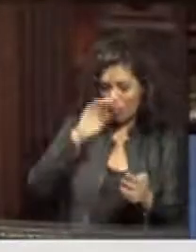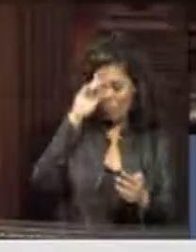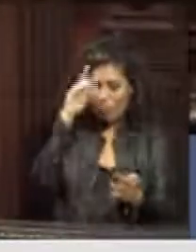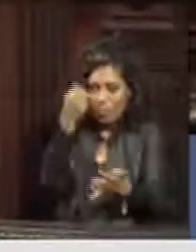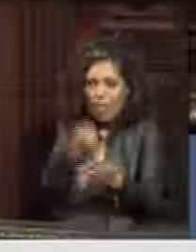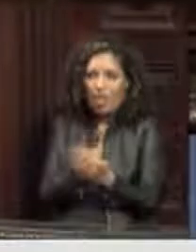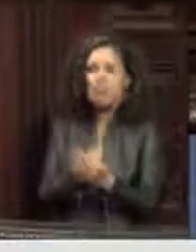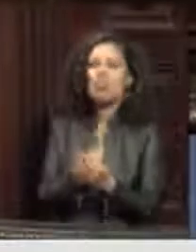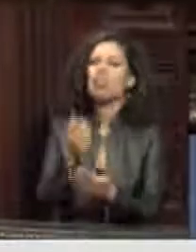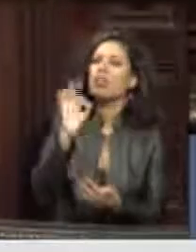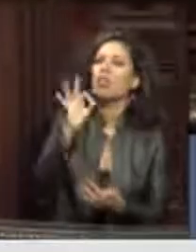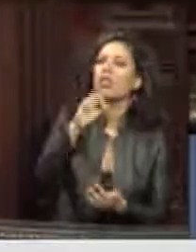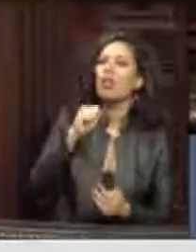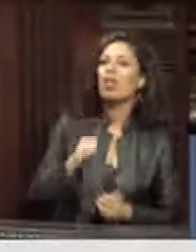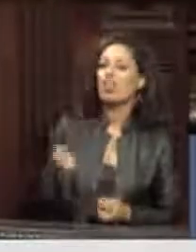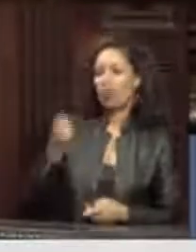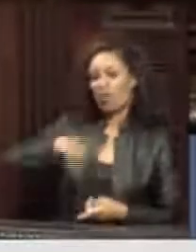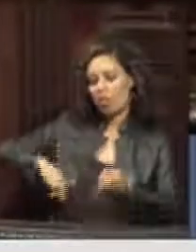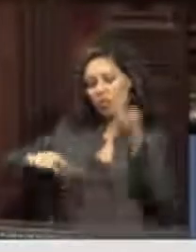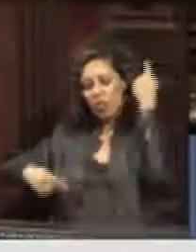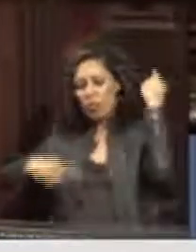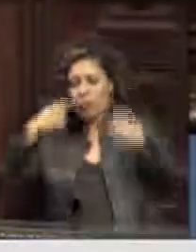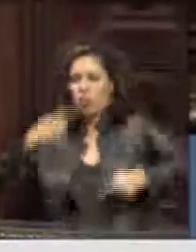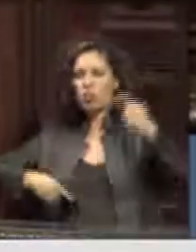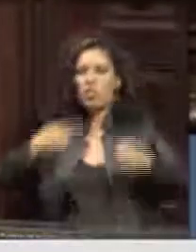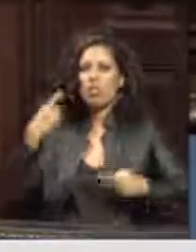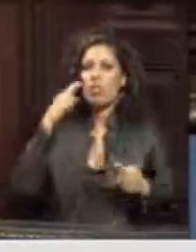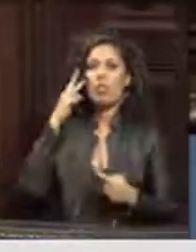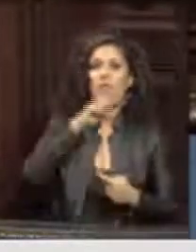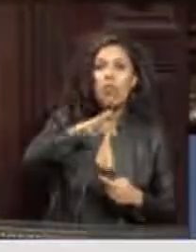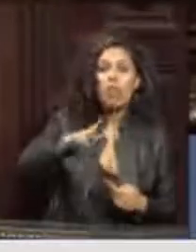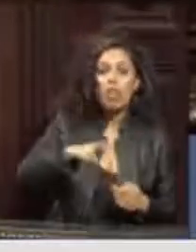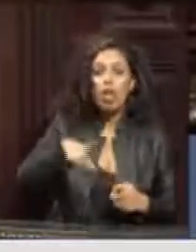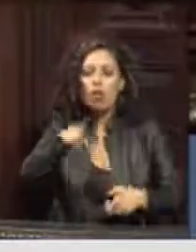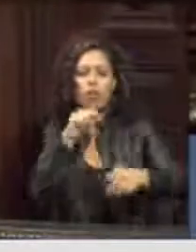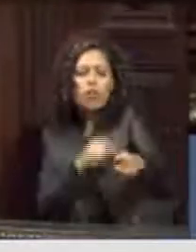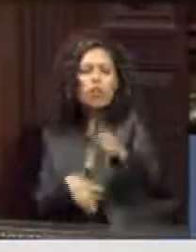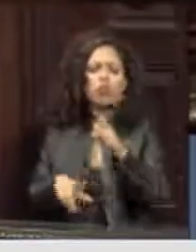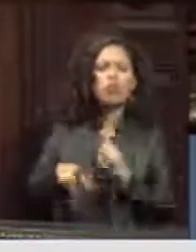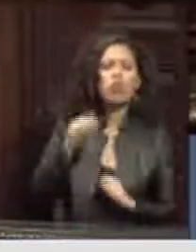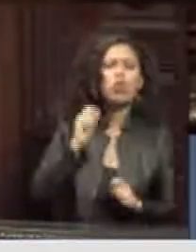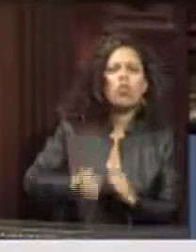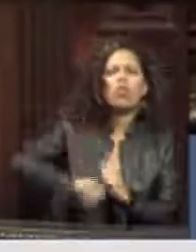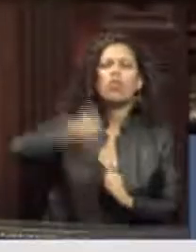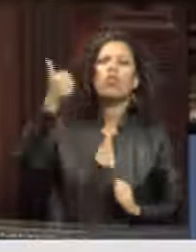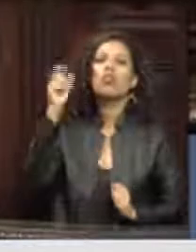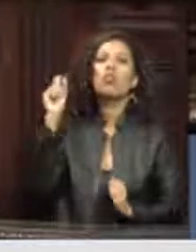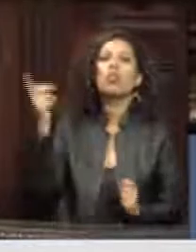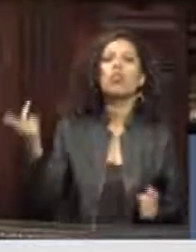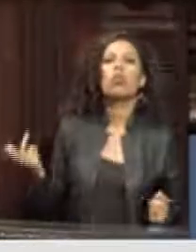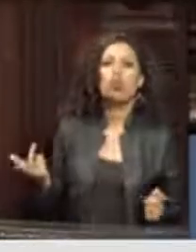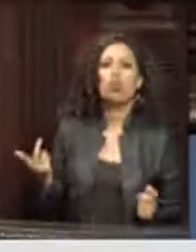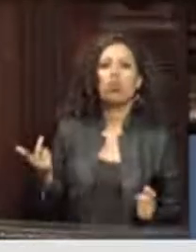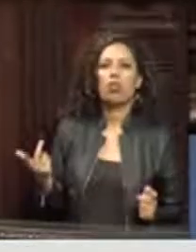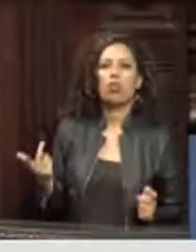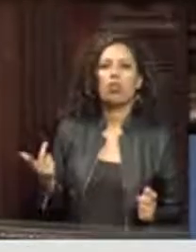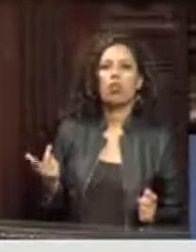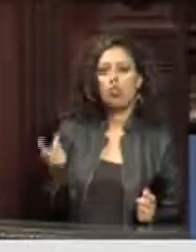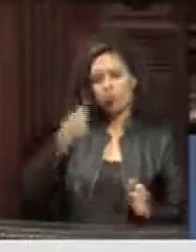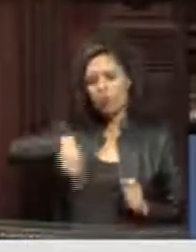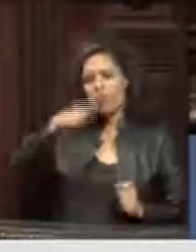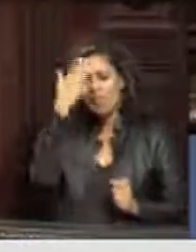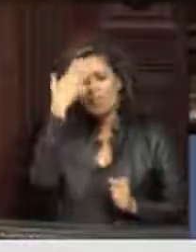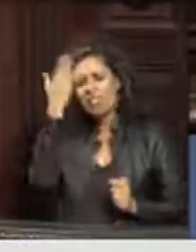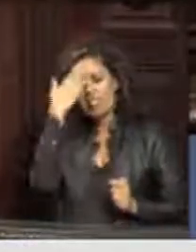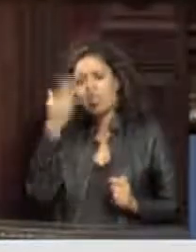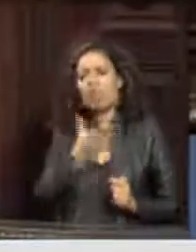Jânio Mendes, para discutir alternativas. É claro que eu sei que as nossas estradas precisam de melhorias. É claro que nós sabemos da crise